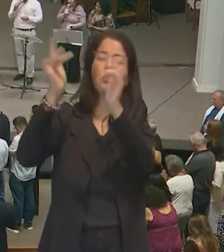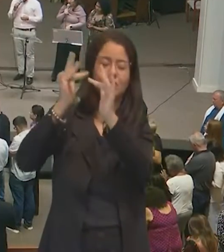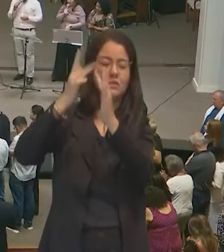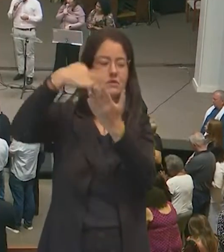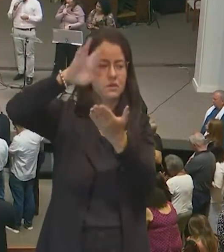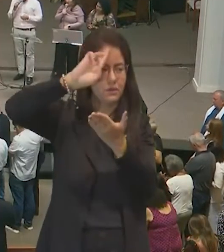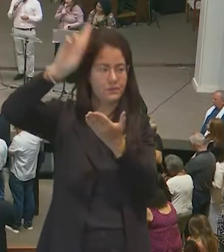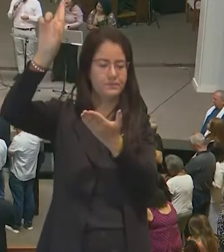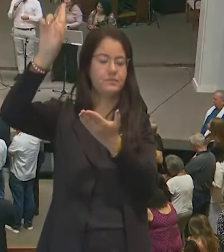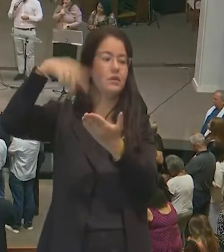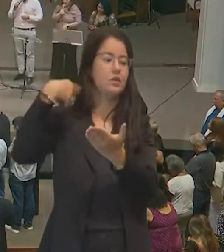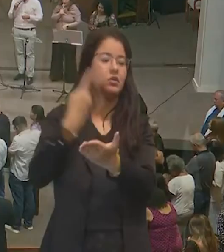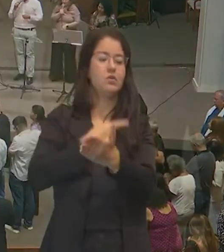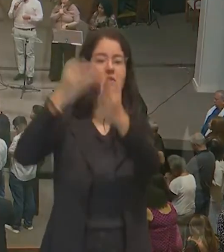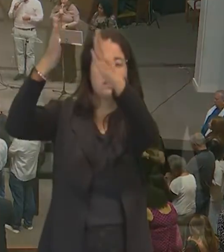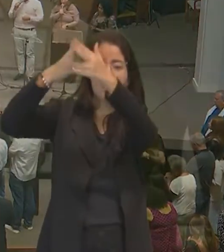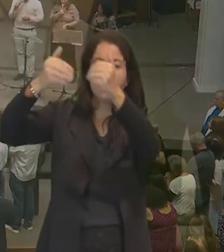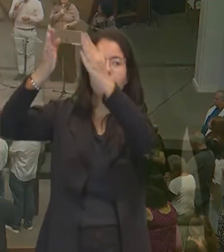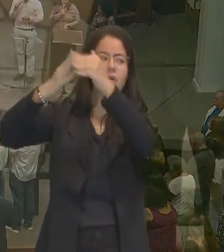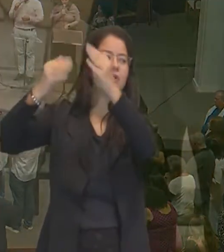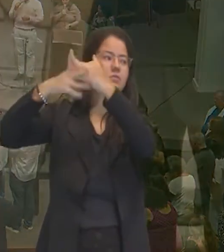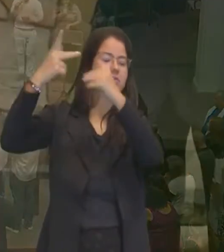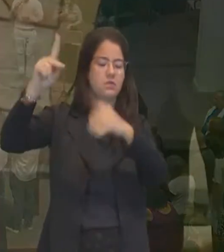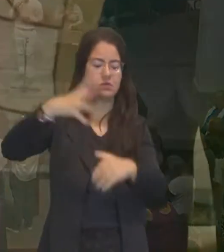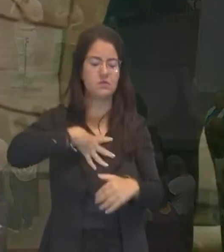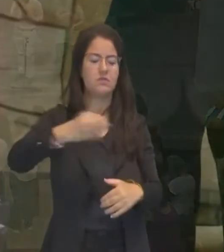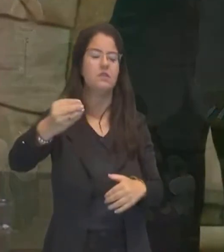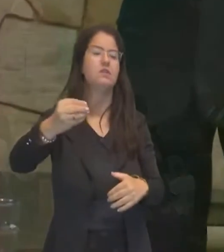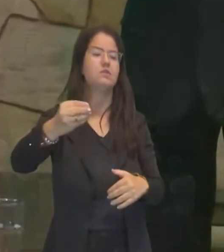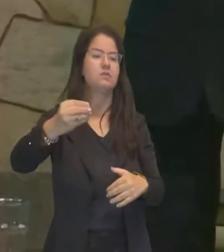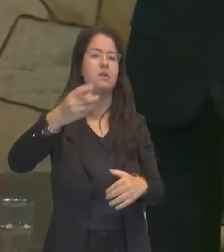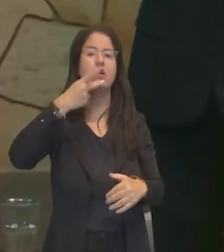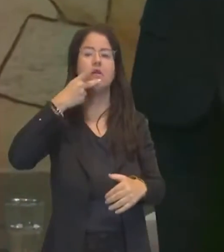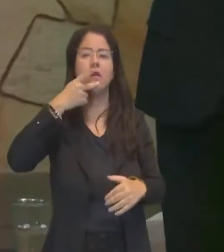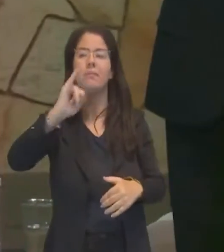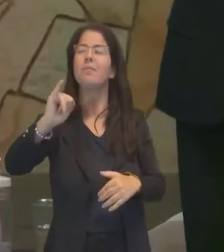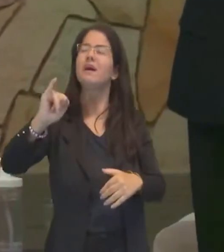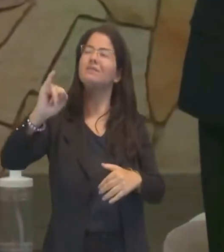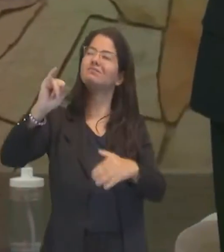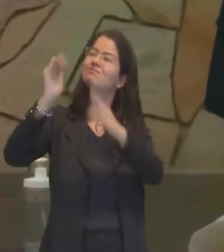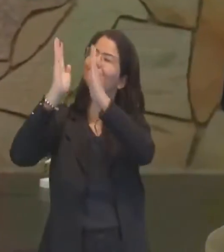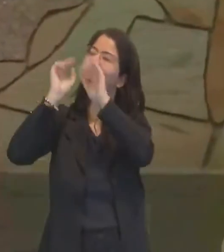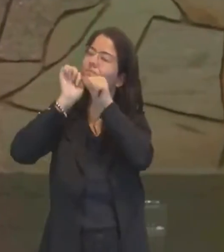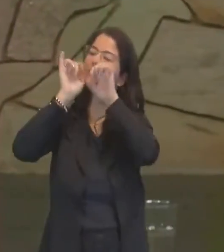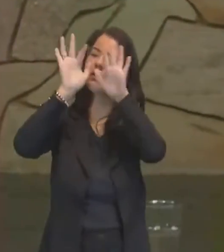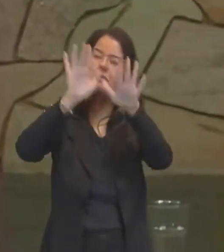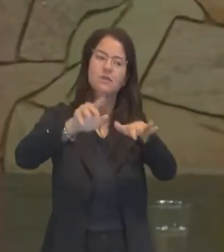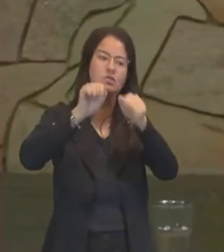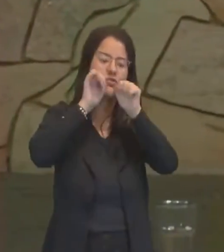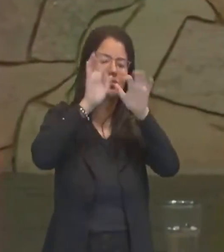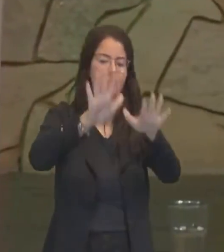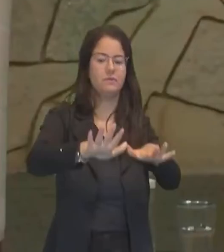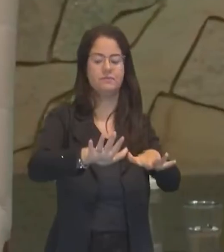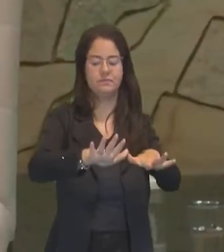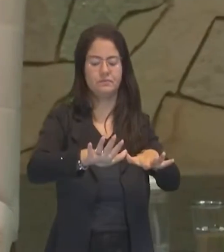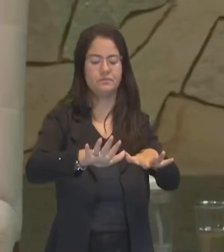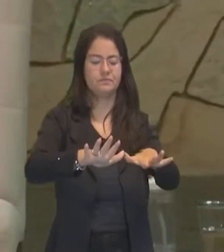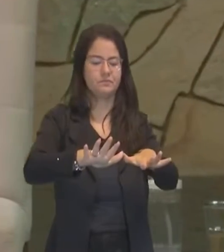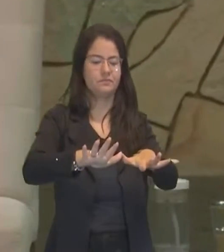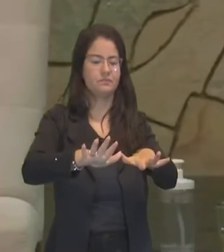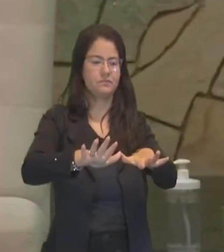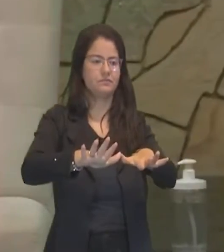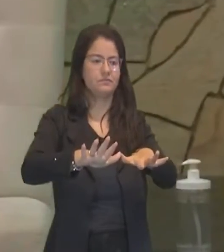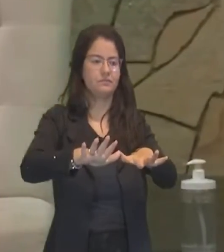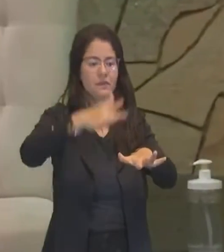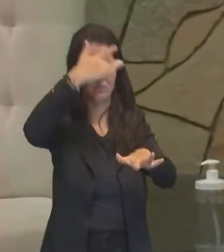aqui clamando pelos seus filhos, pelas suas filhas, criados no Evangelho, ó Deus, que frequentavam a tua casa,